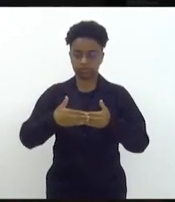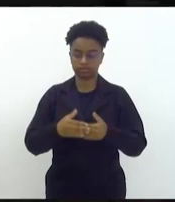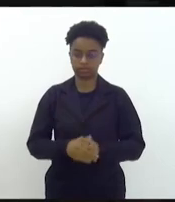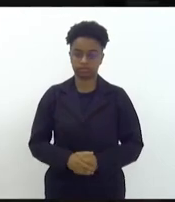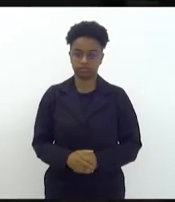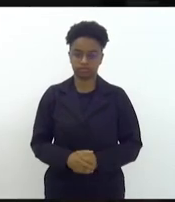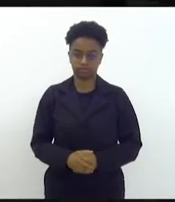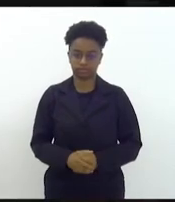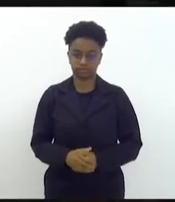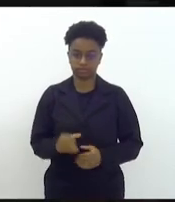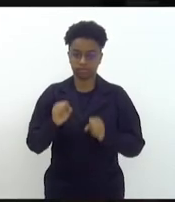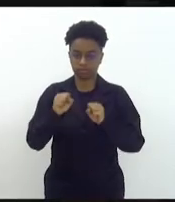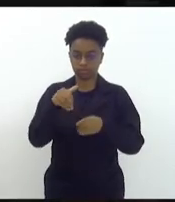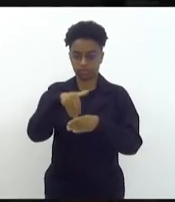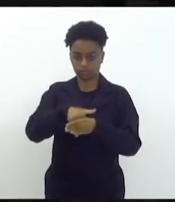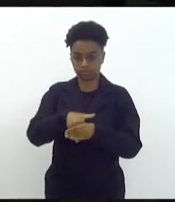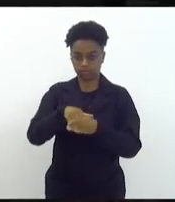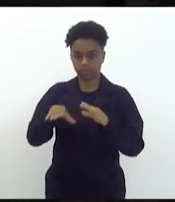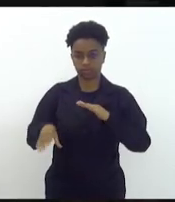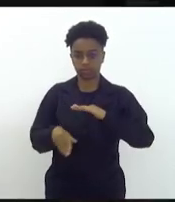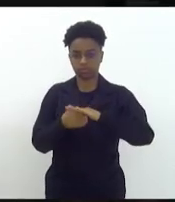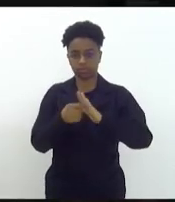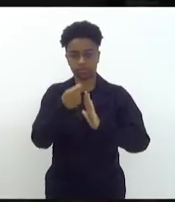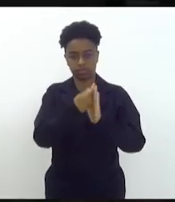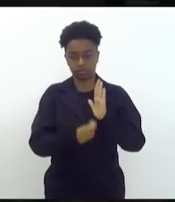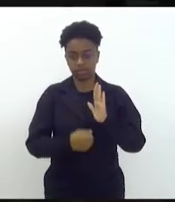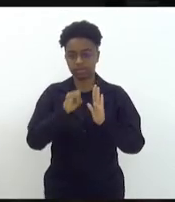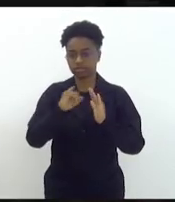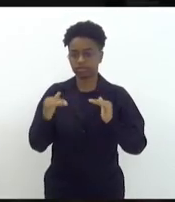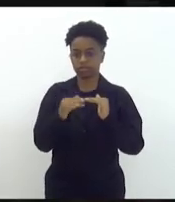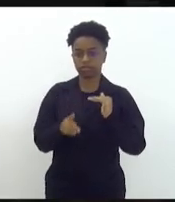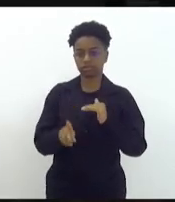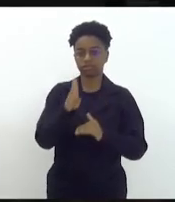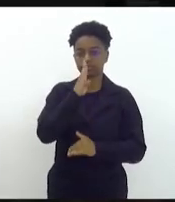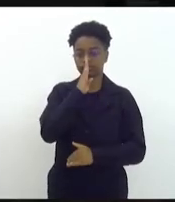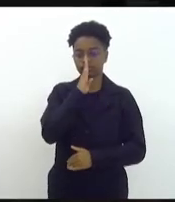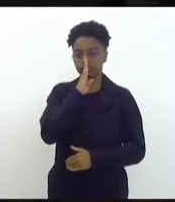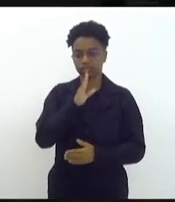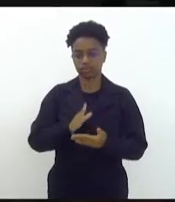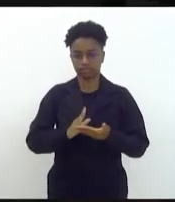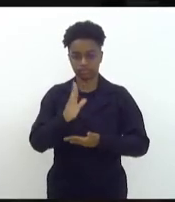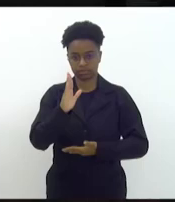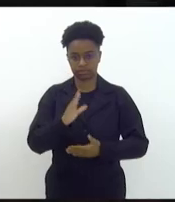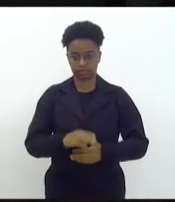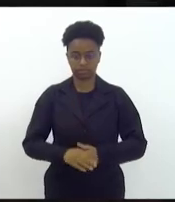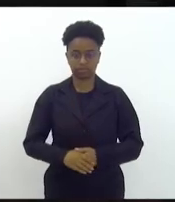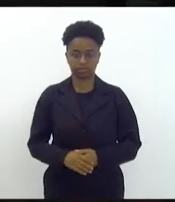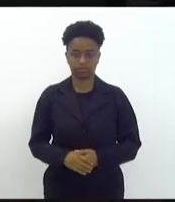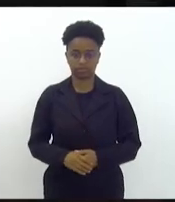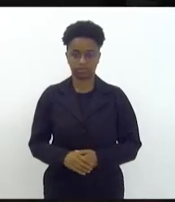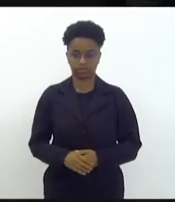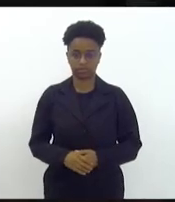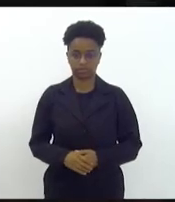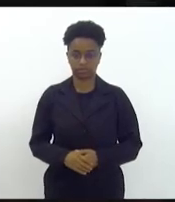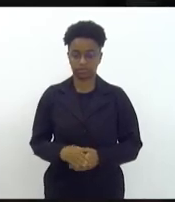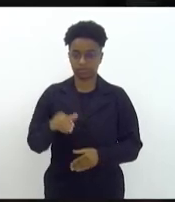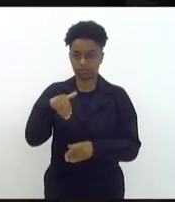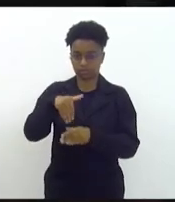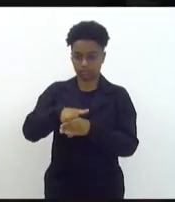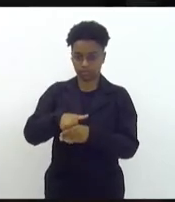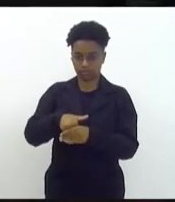a discussão em votação a emenda de redação senhores que a própria comissão aprovado em